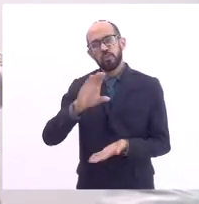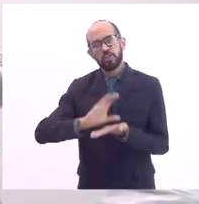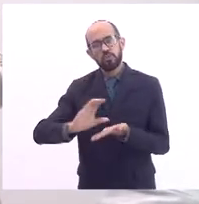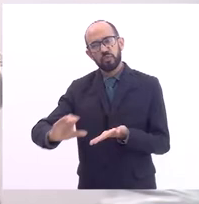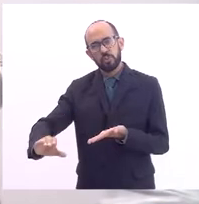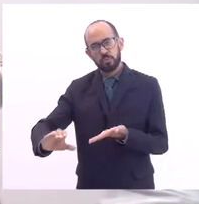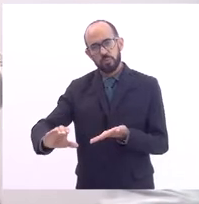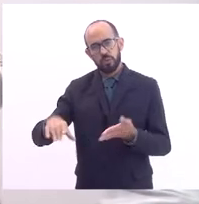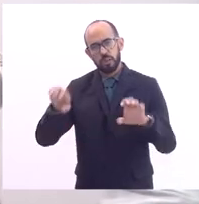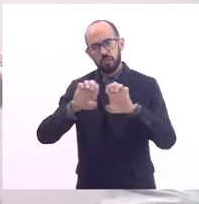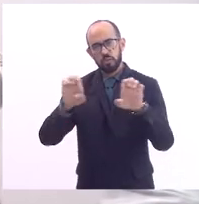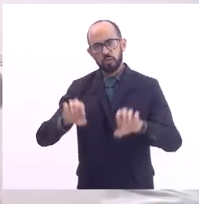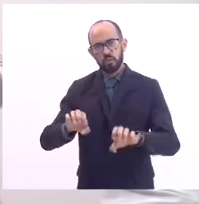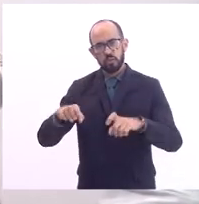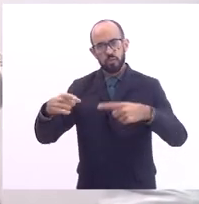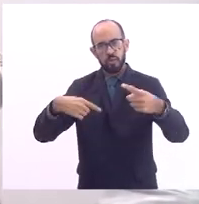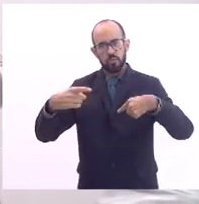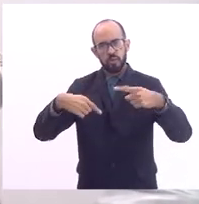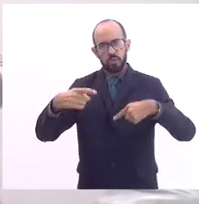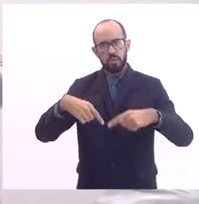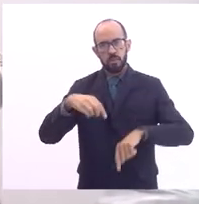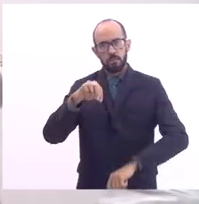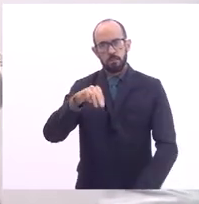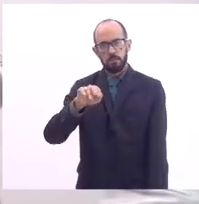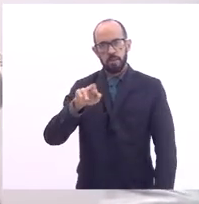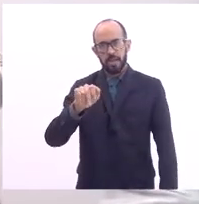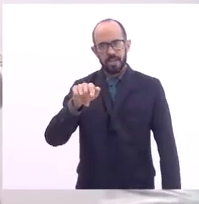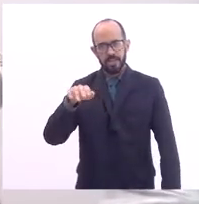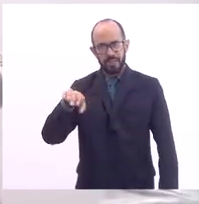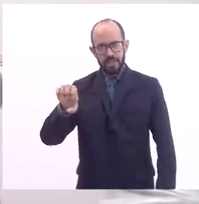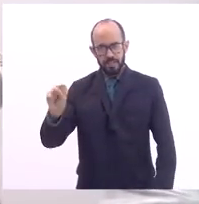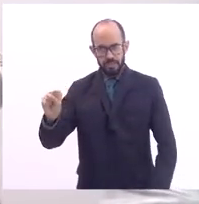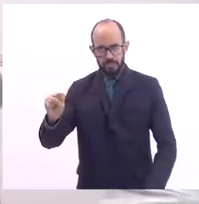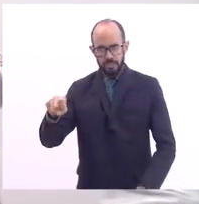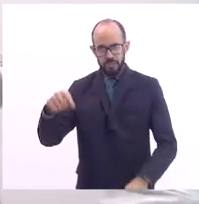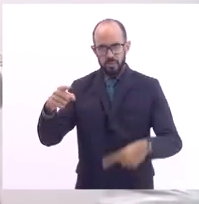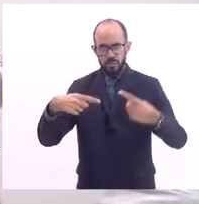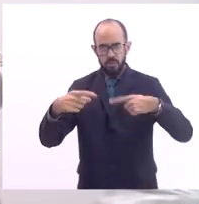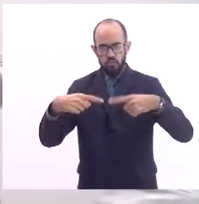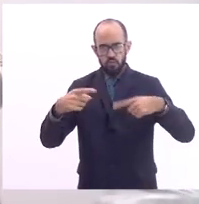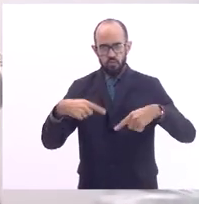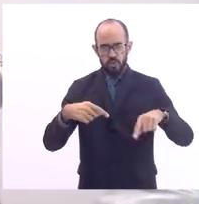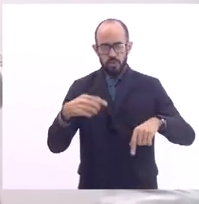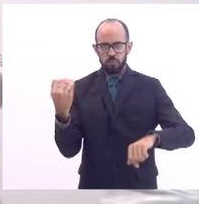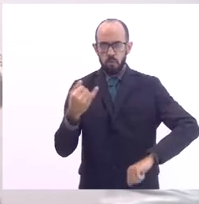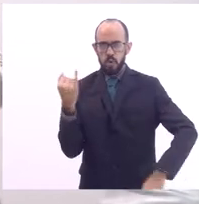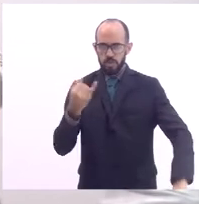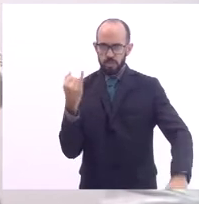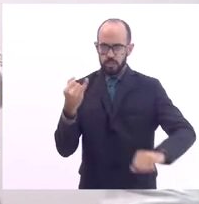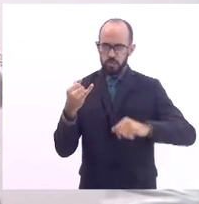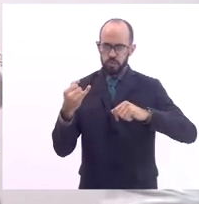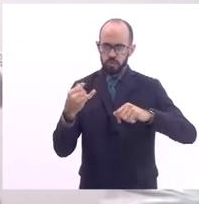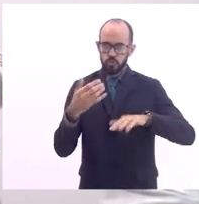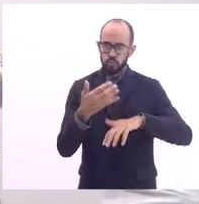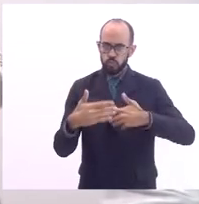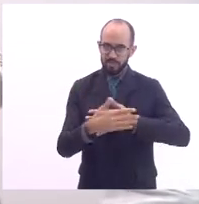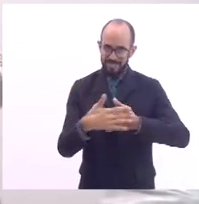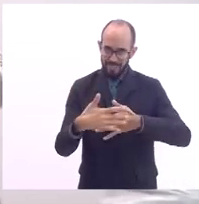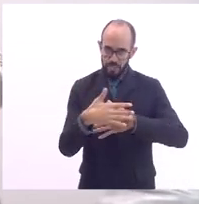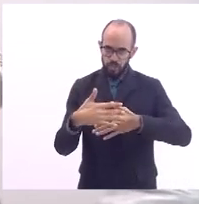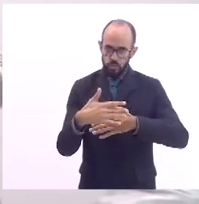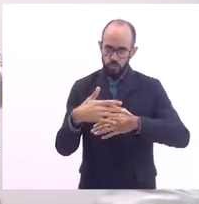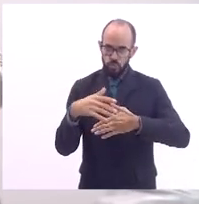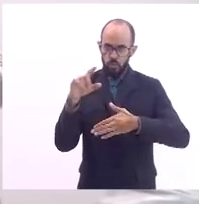reestruturação e requalificação da Avenida Marquês do Paraná, uma via importante de ligação do centro com a zona sul da cidade, e a empresa